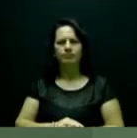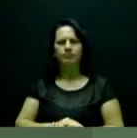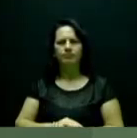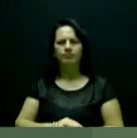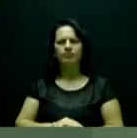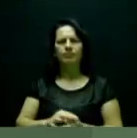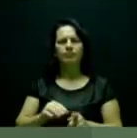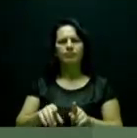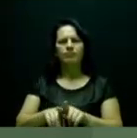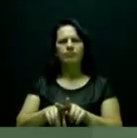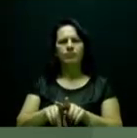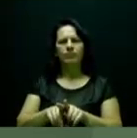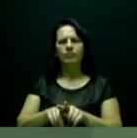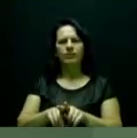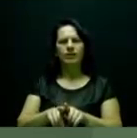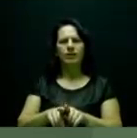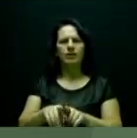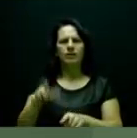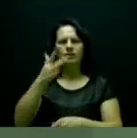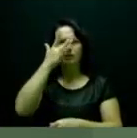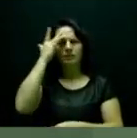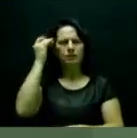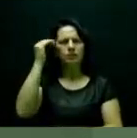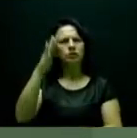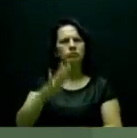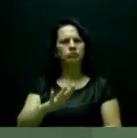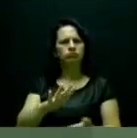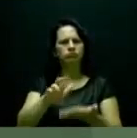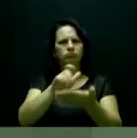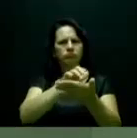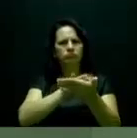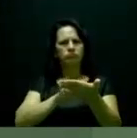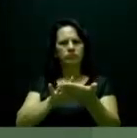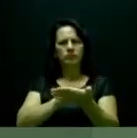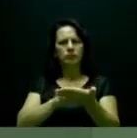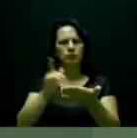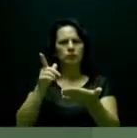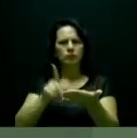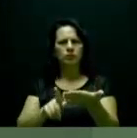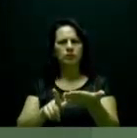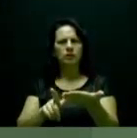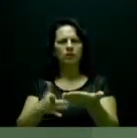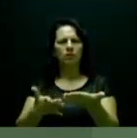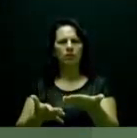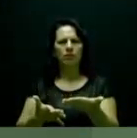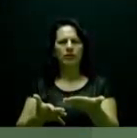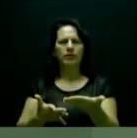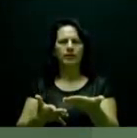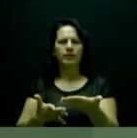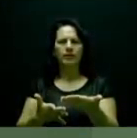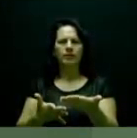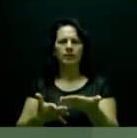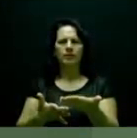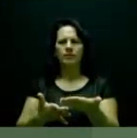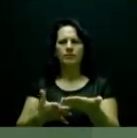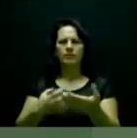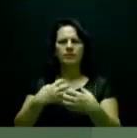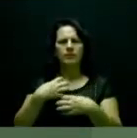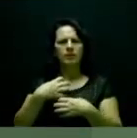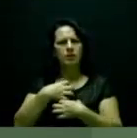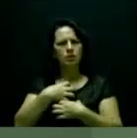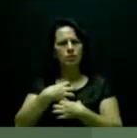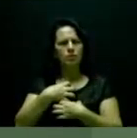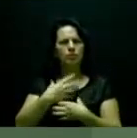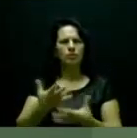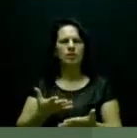meios que eles utilizam são justamente esses. Quando não conseguem matar literalmente, eles conseguem,